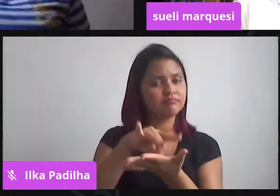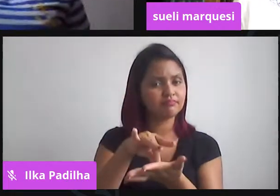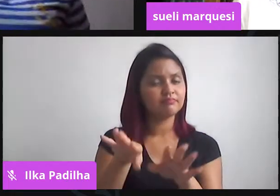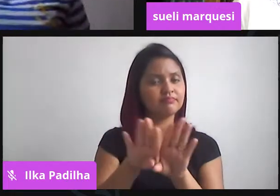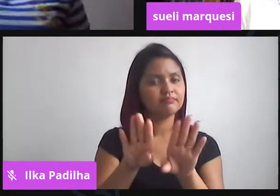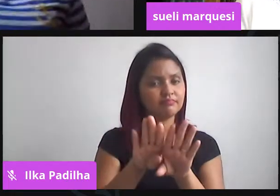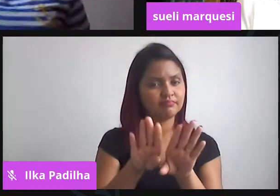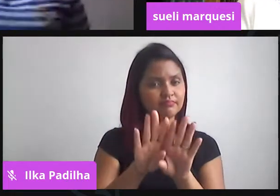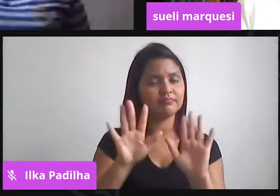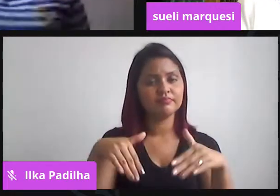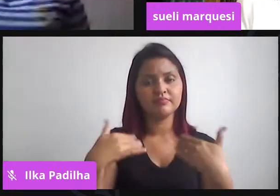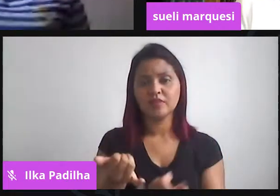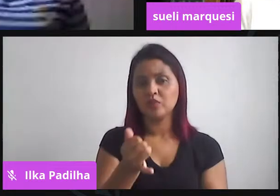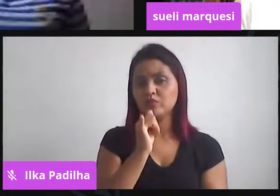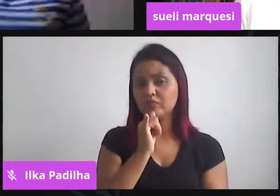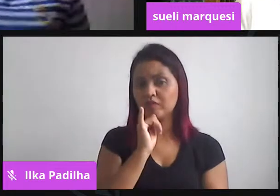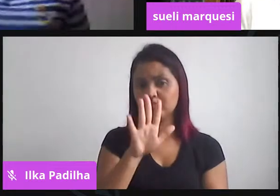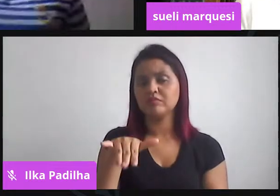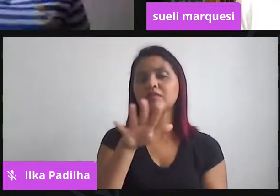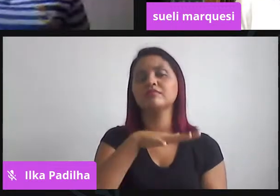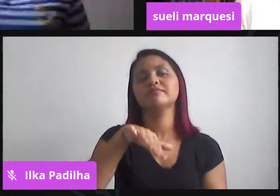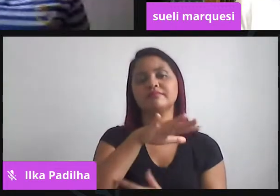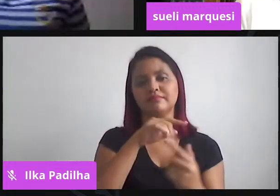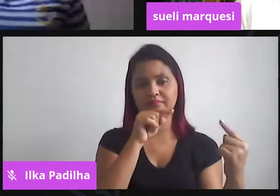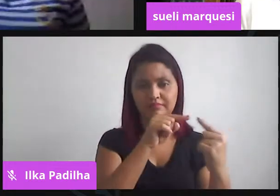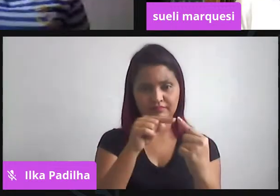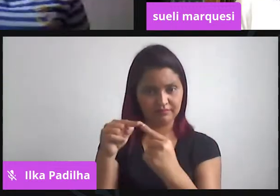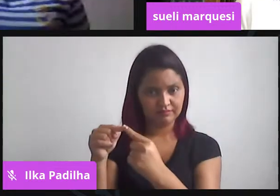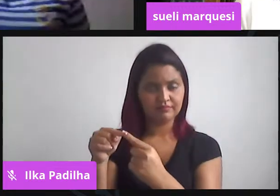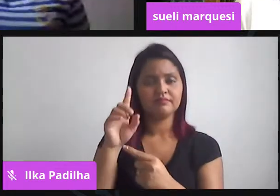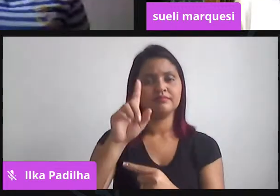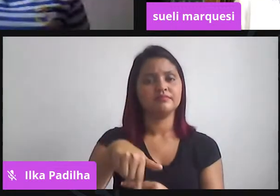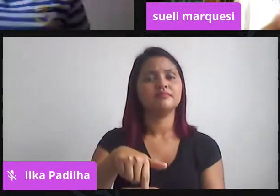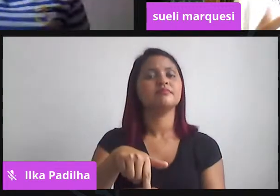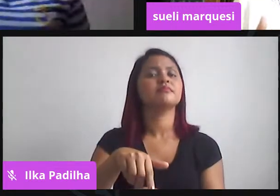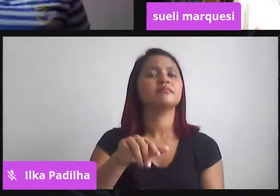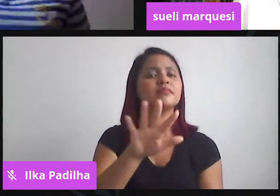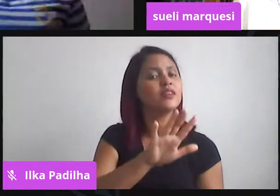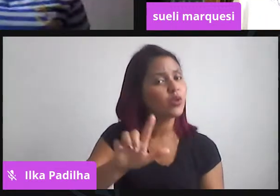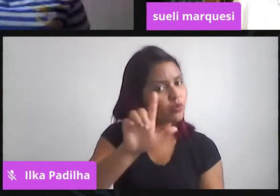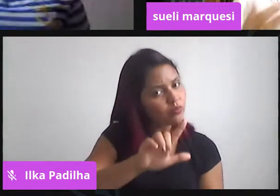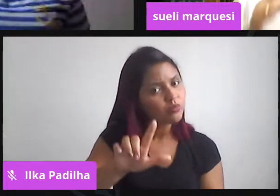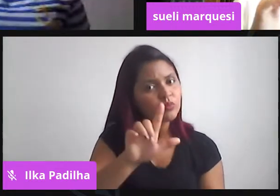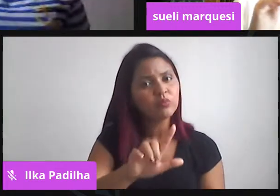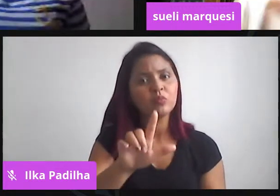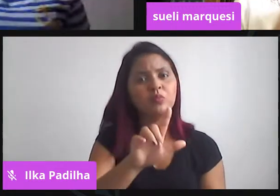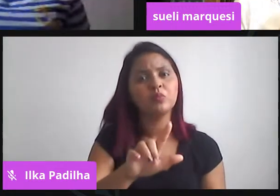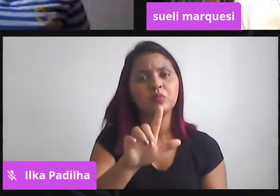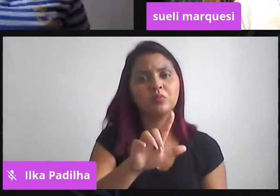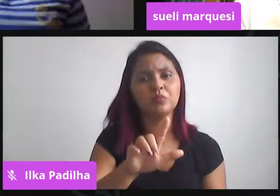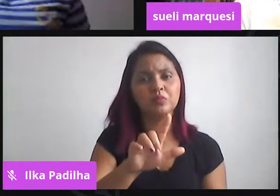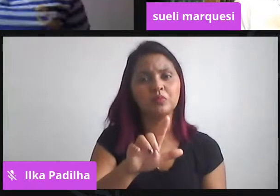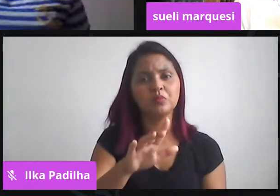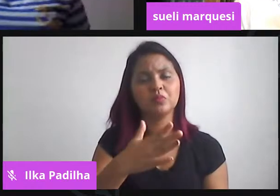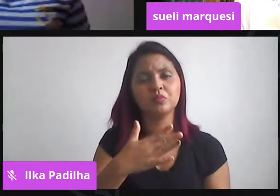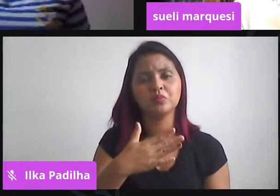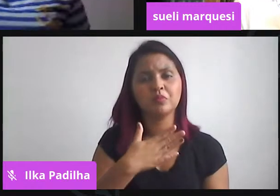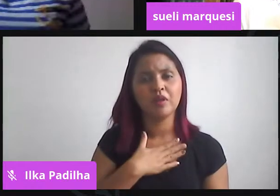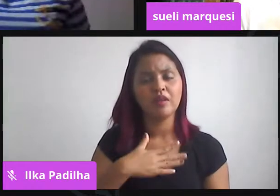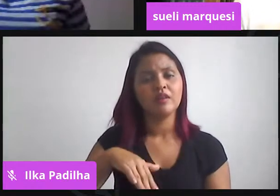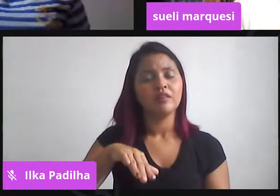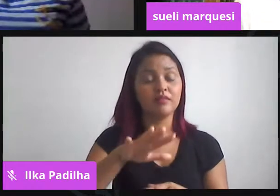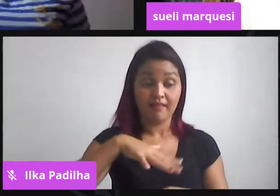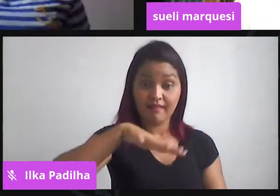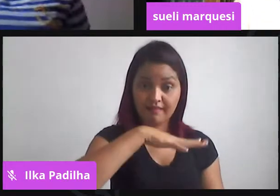que eu dei foram nessa direção. É evidente que as aplicações, dentro do meu universo de pesquisa,